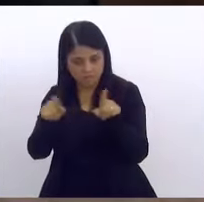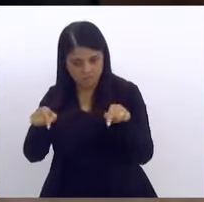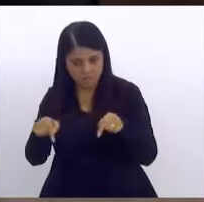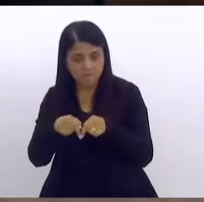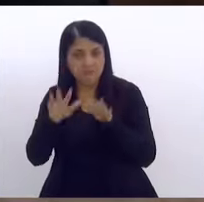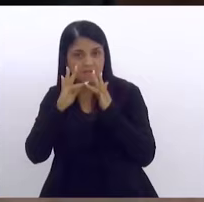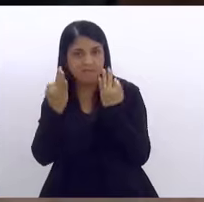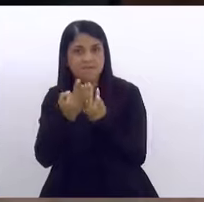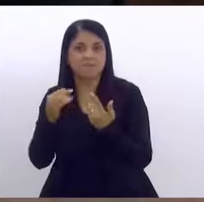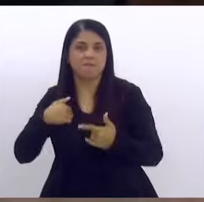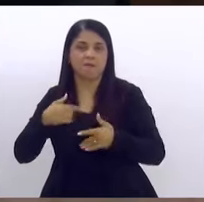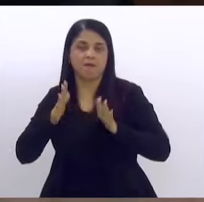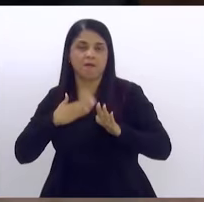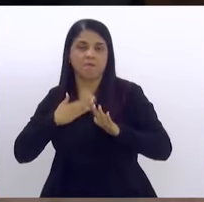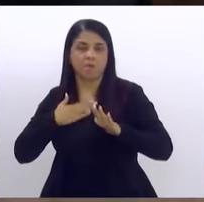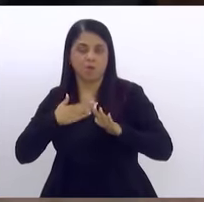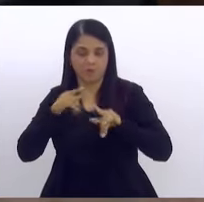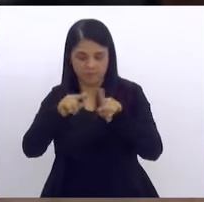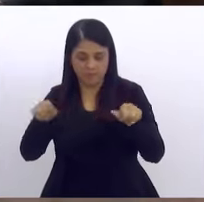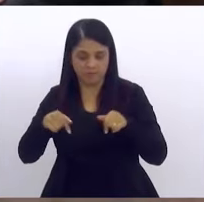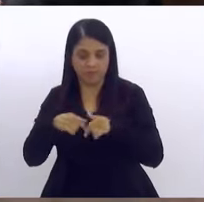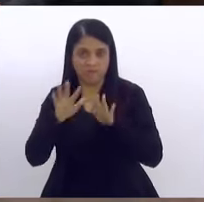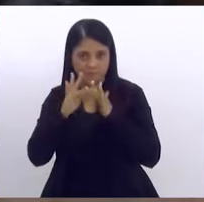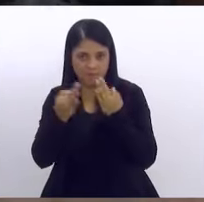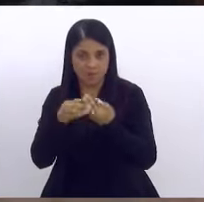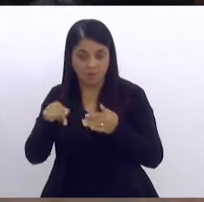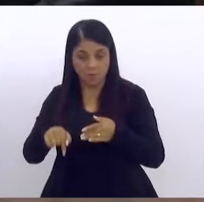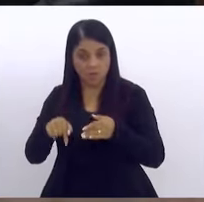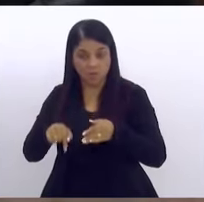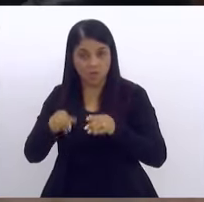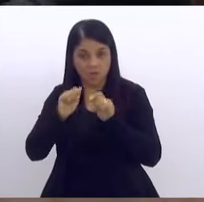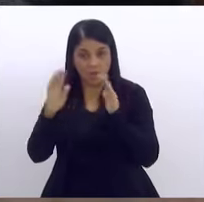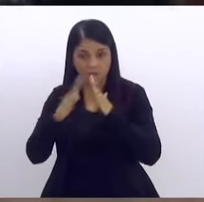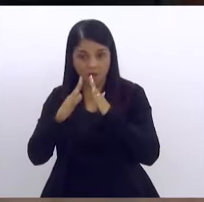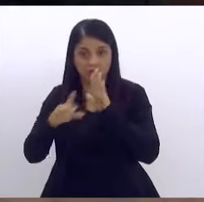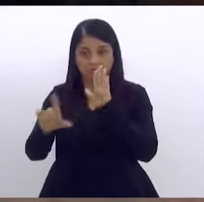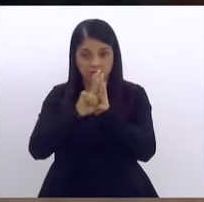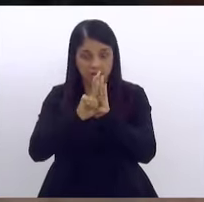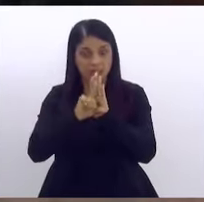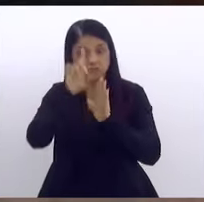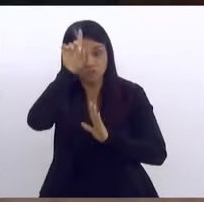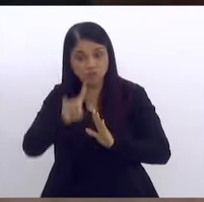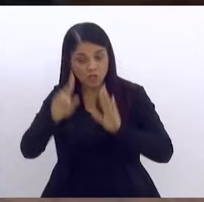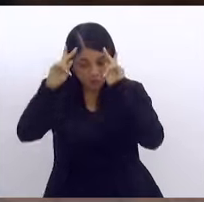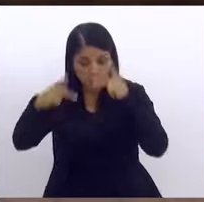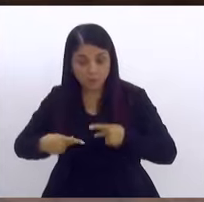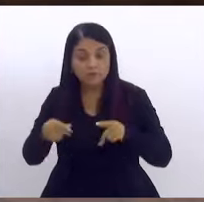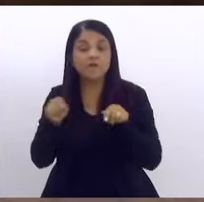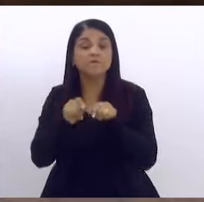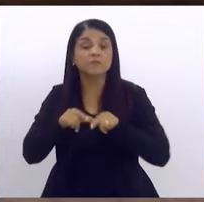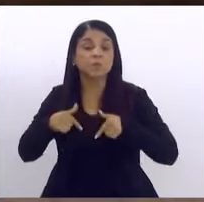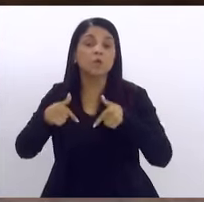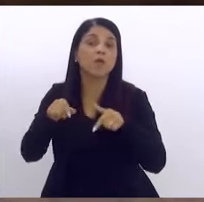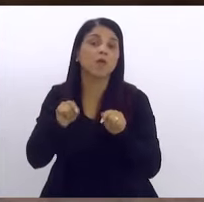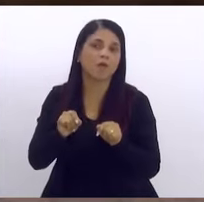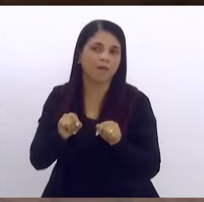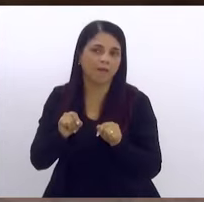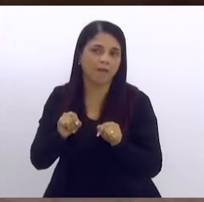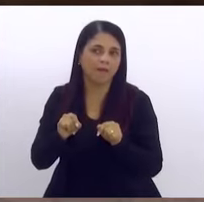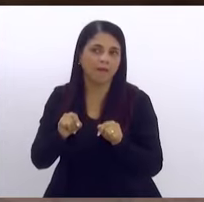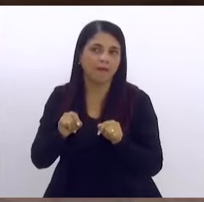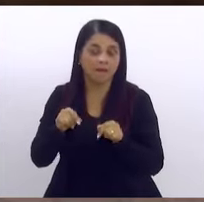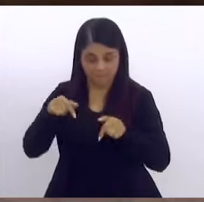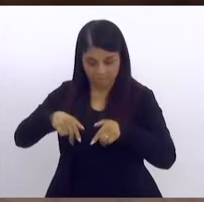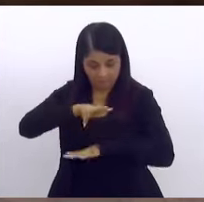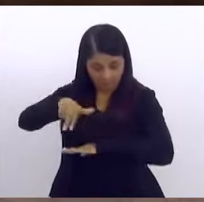quero ver o que essa casa, na pessoa da Comissão de Direitos Humanos, irá tomar de atitude em relação a isso. Porque vem para